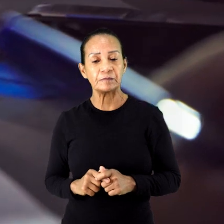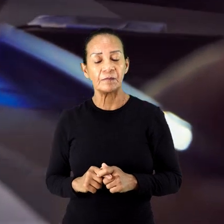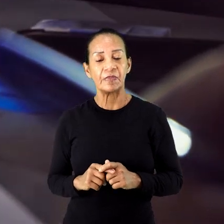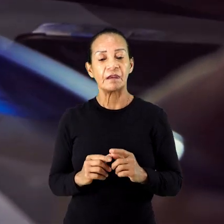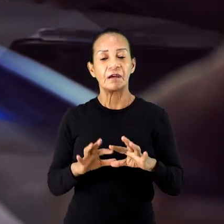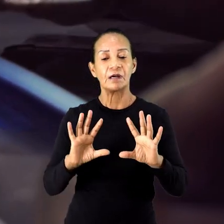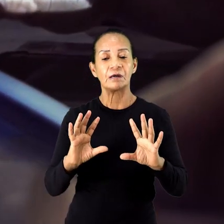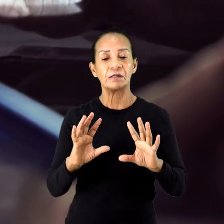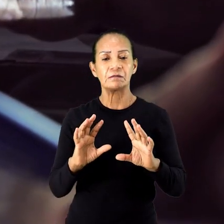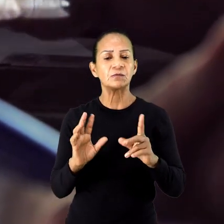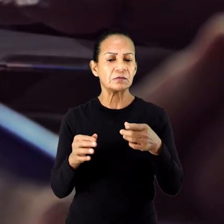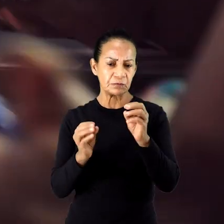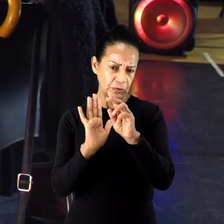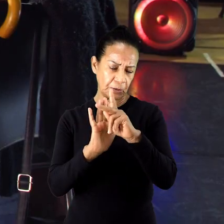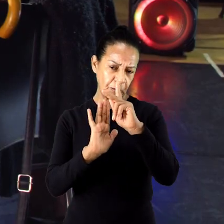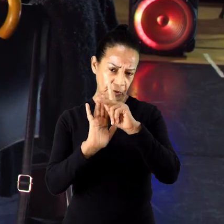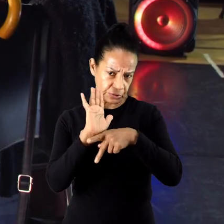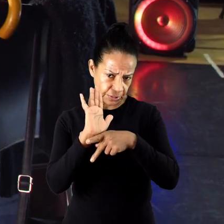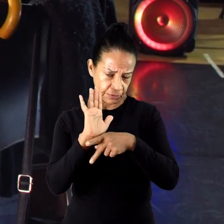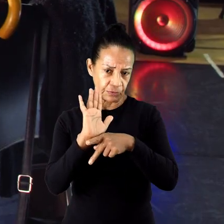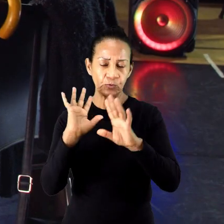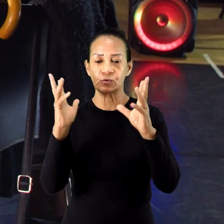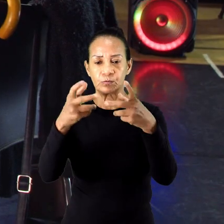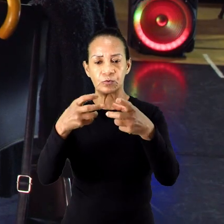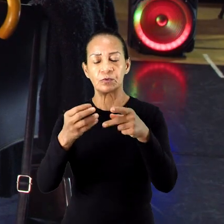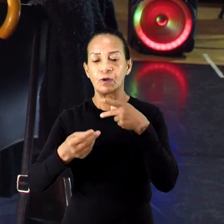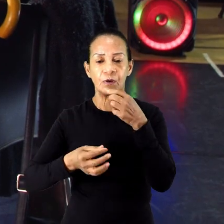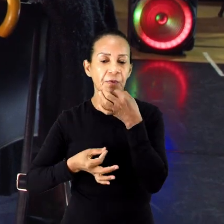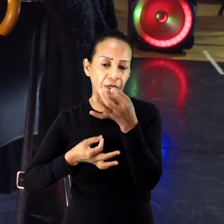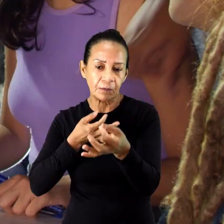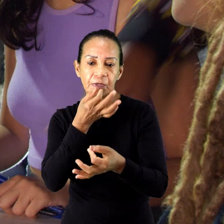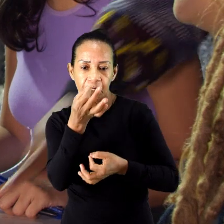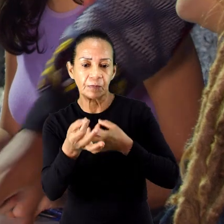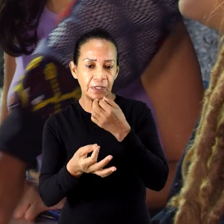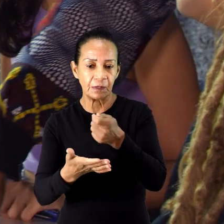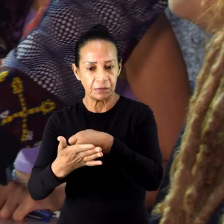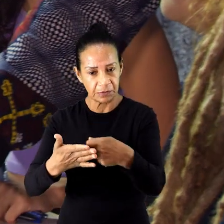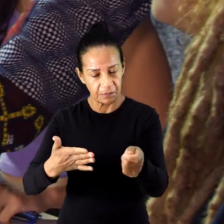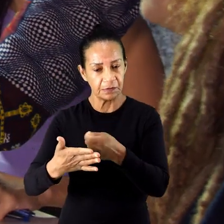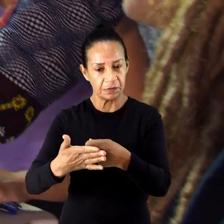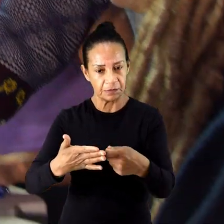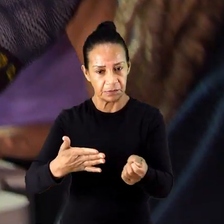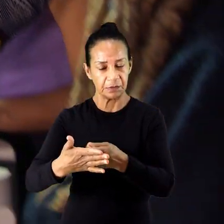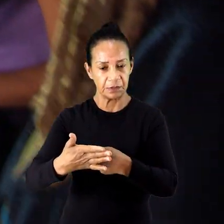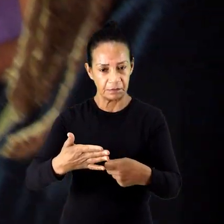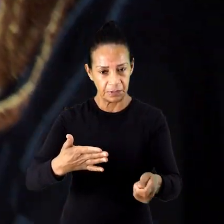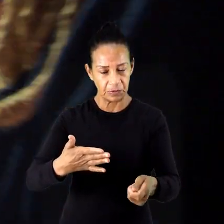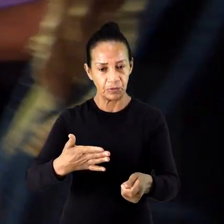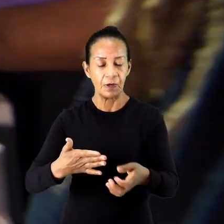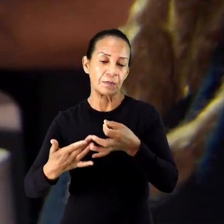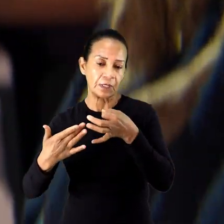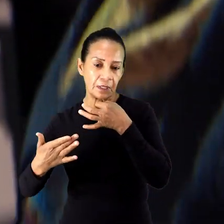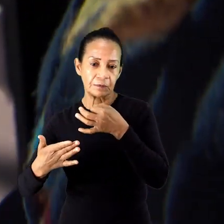arte integrada. Ele vai acontecer daqui 2 semanas. Tem que estar pronto. Ele já está pronto. E aí, Verinha, aqui você vai listando as atividades